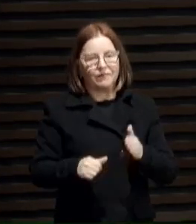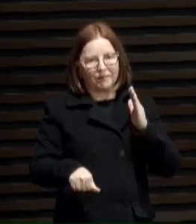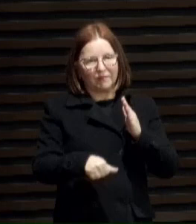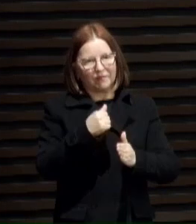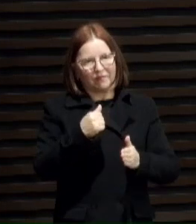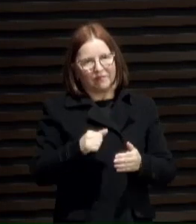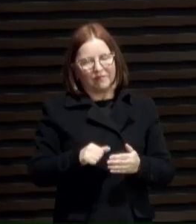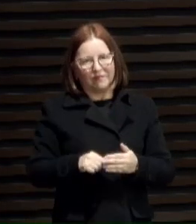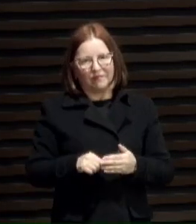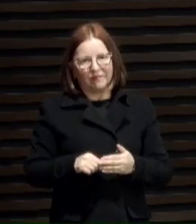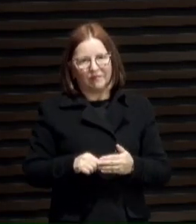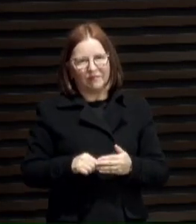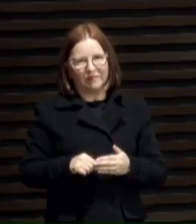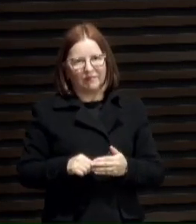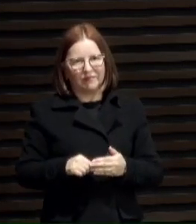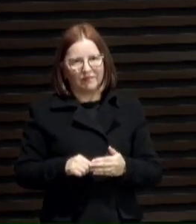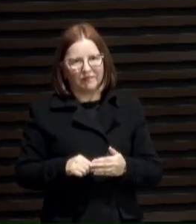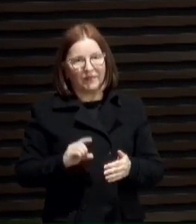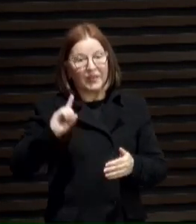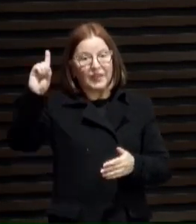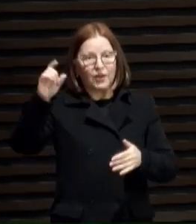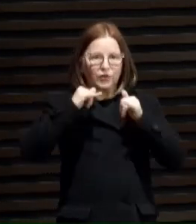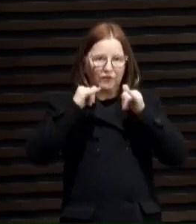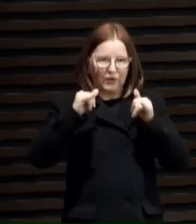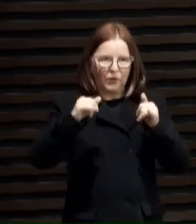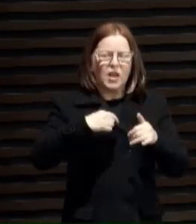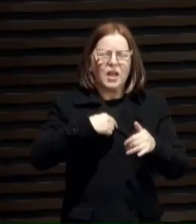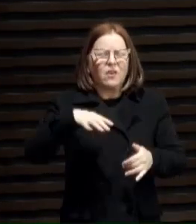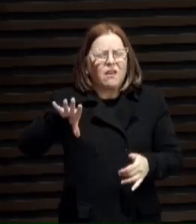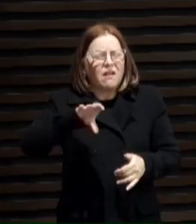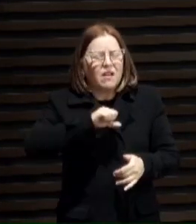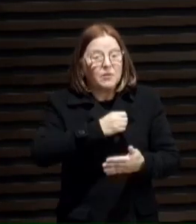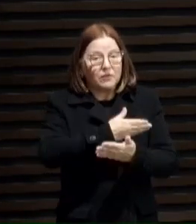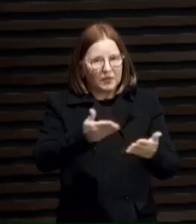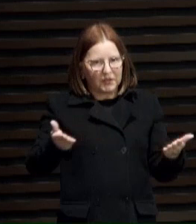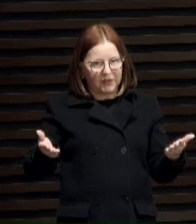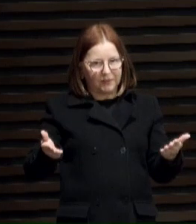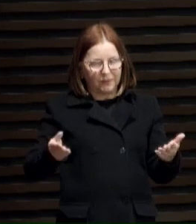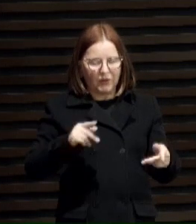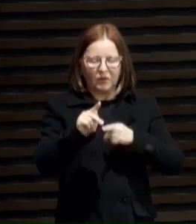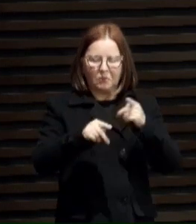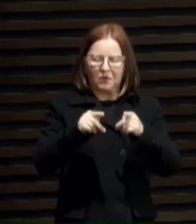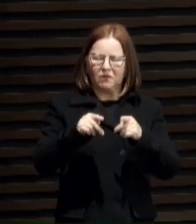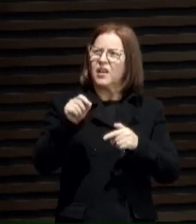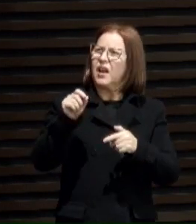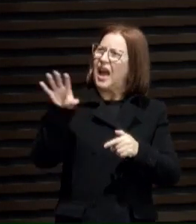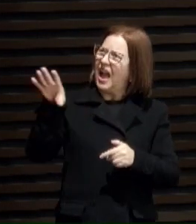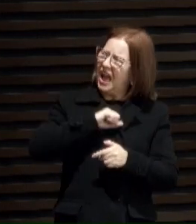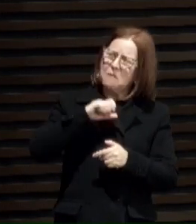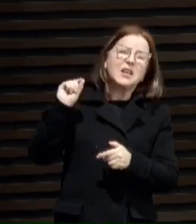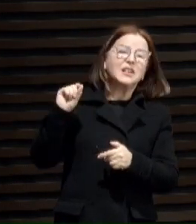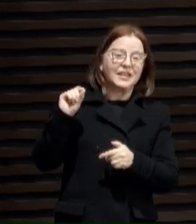primeira: eu vos tenho amado. Em que nos tem amado? Pergunta o povo a Deus, apesar